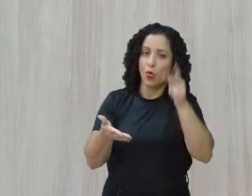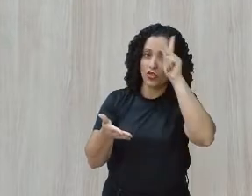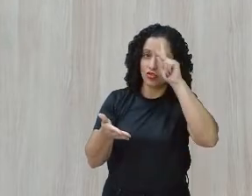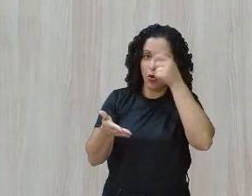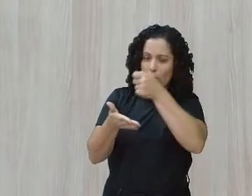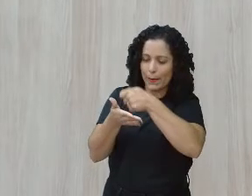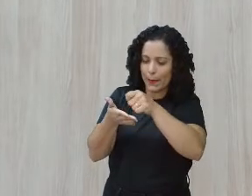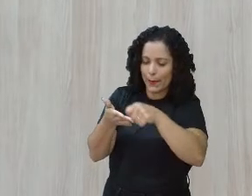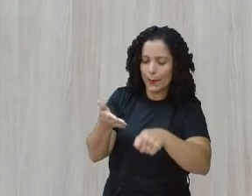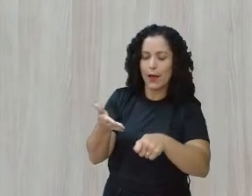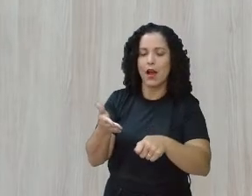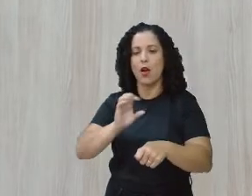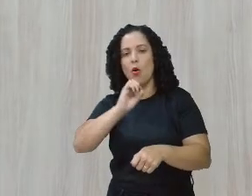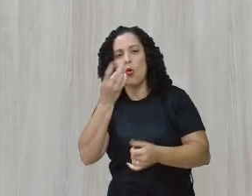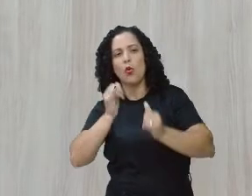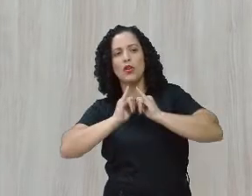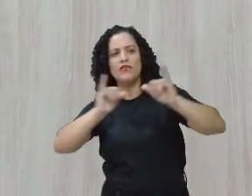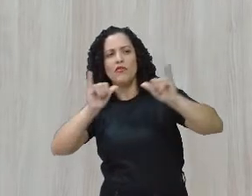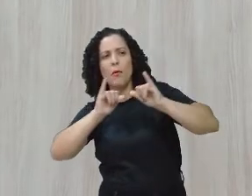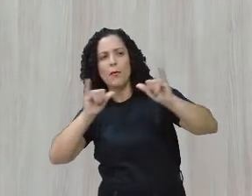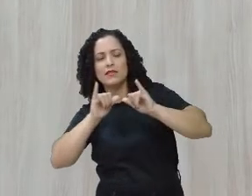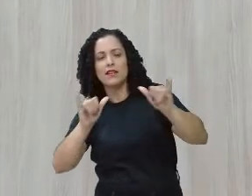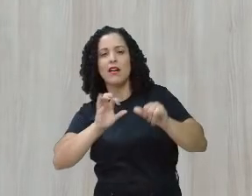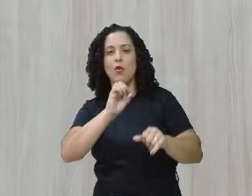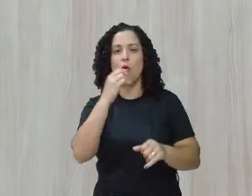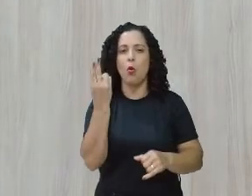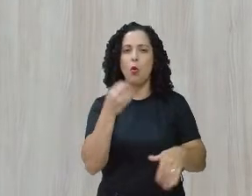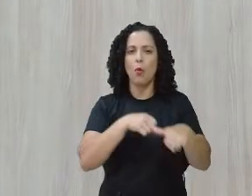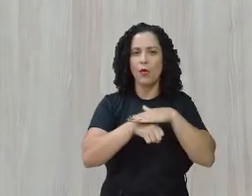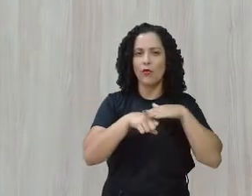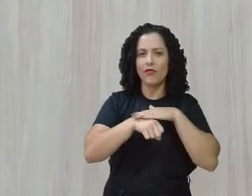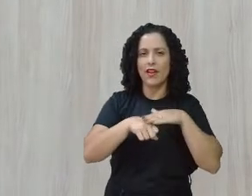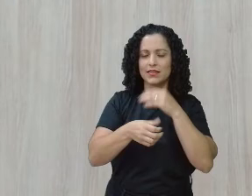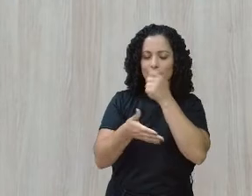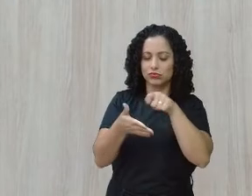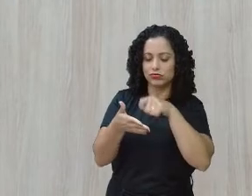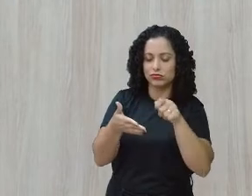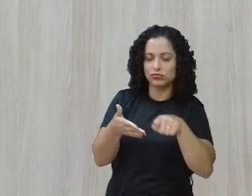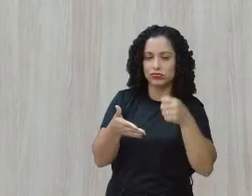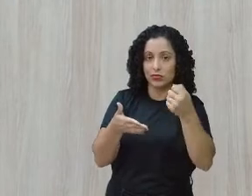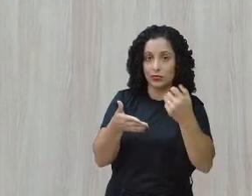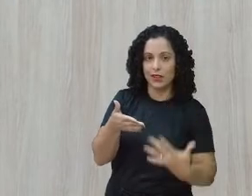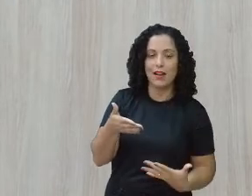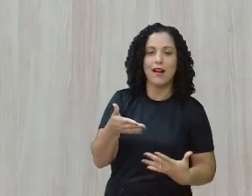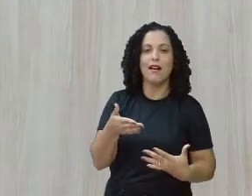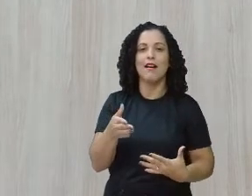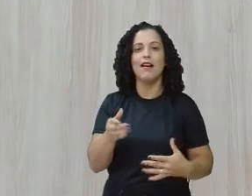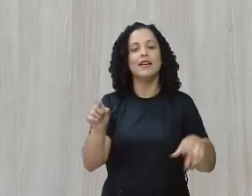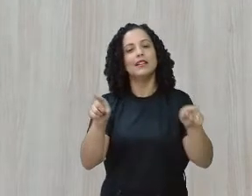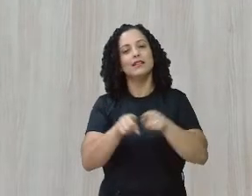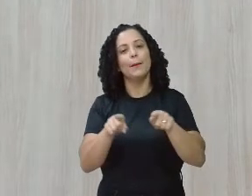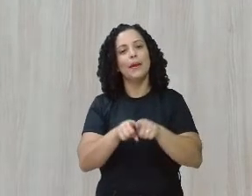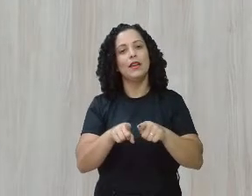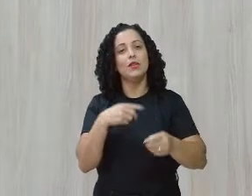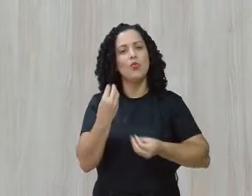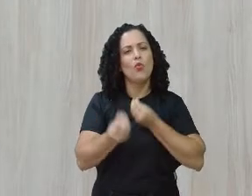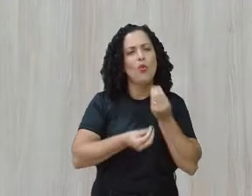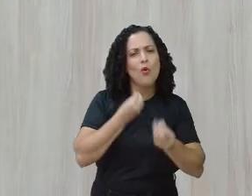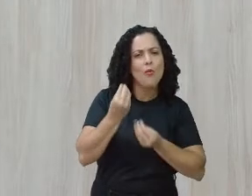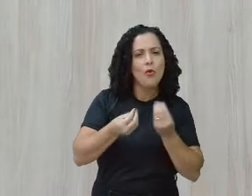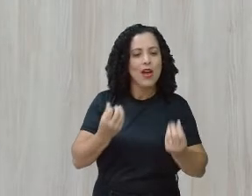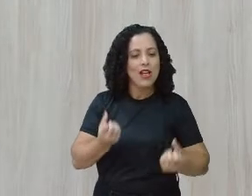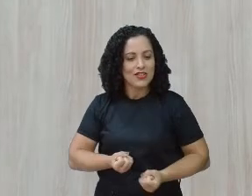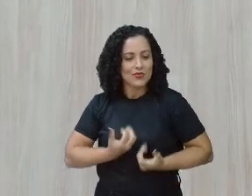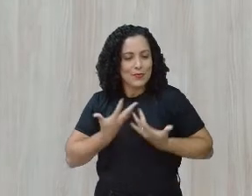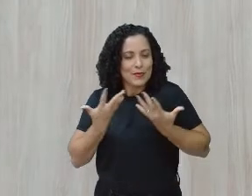para divulgar informação, para estabelecer essa conversa, seja também como fonte de inspiração para a arte,